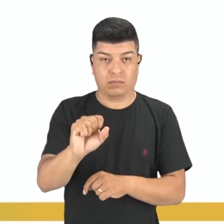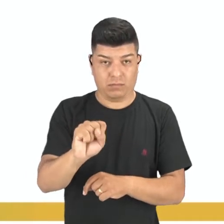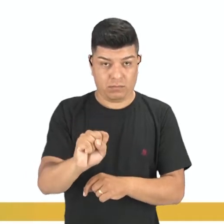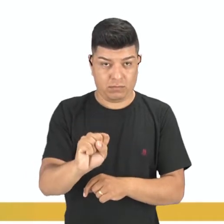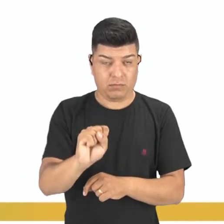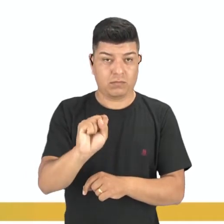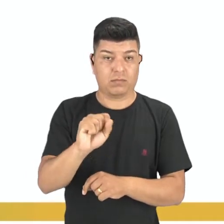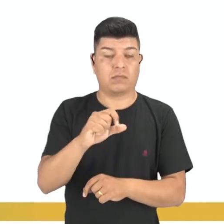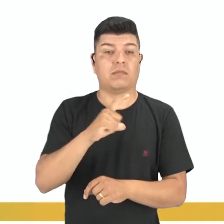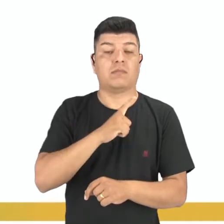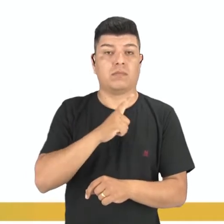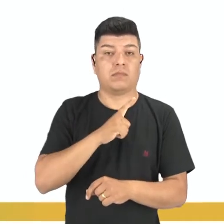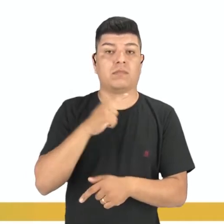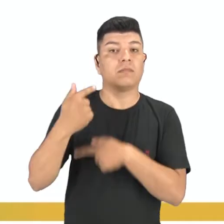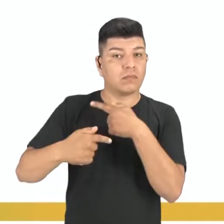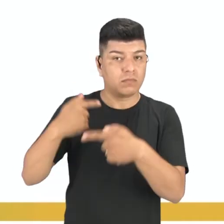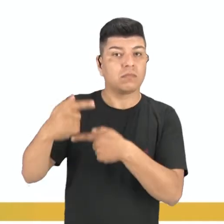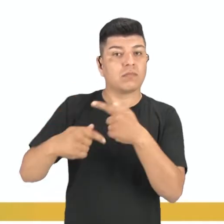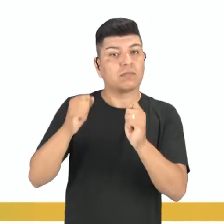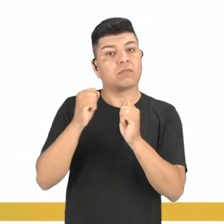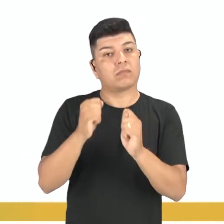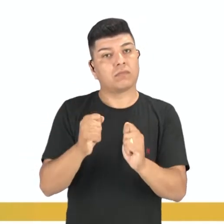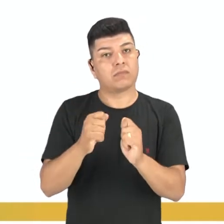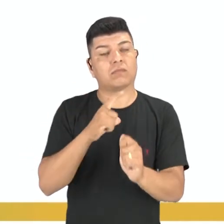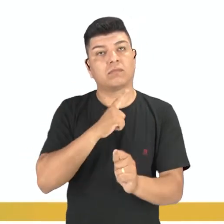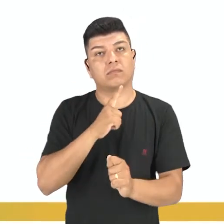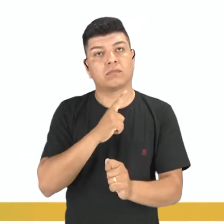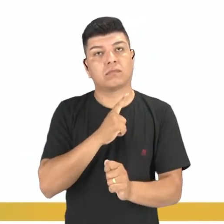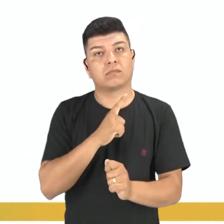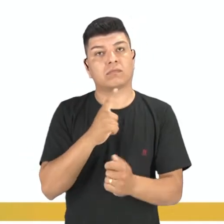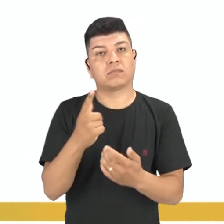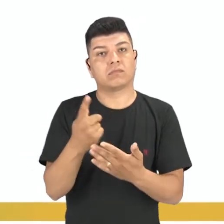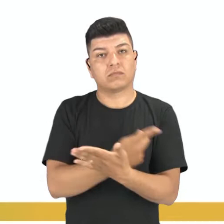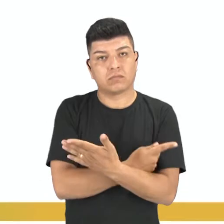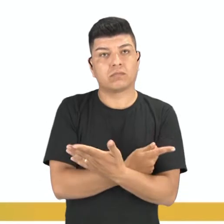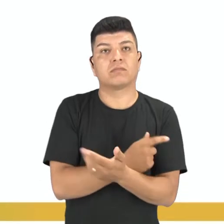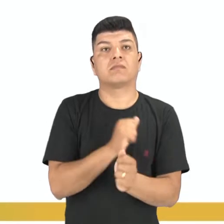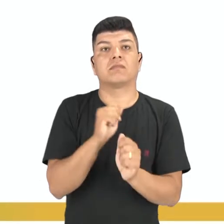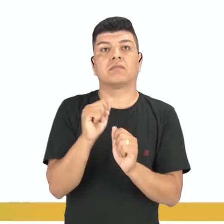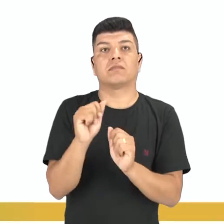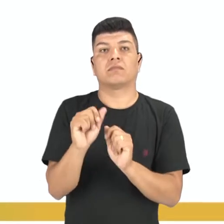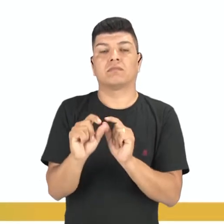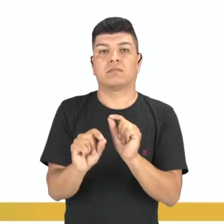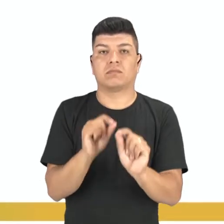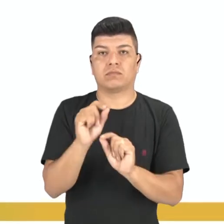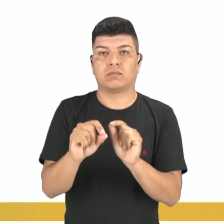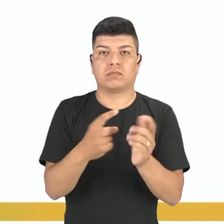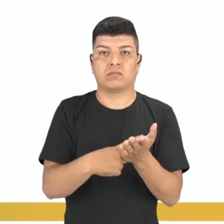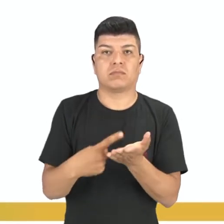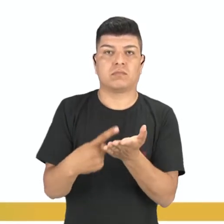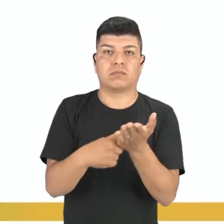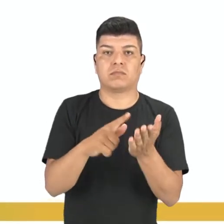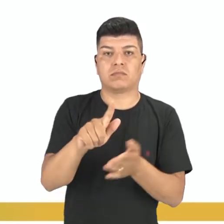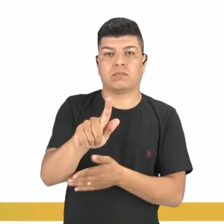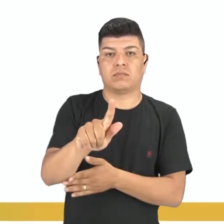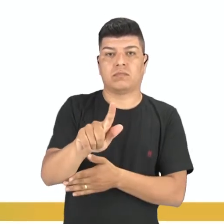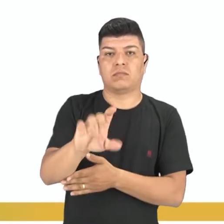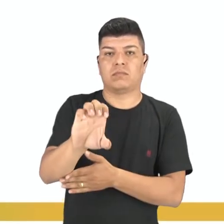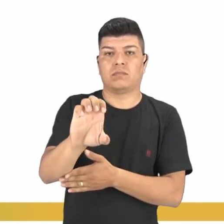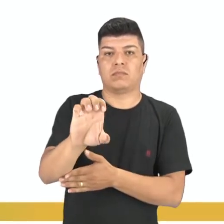uma coisa para os meus filhos Eu tenho essa variabilidade que essa combinação dos genes